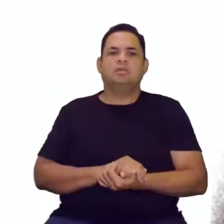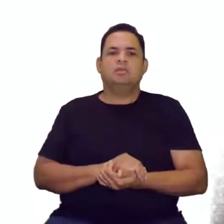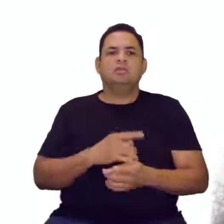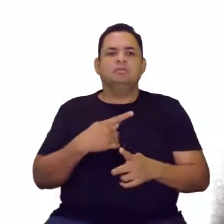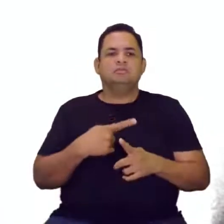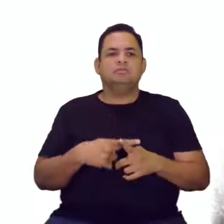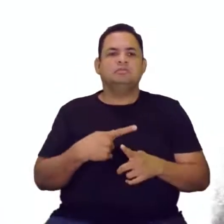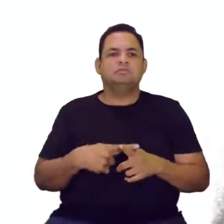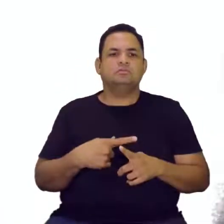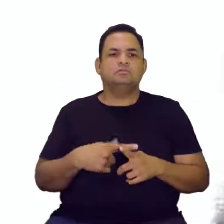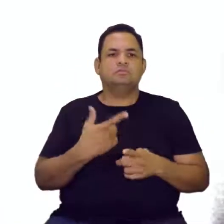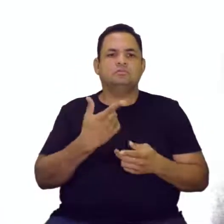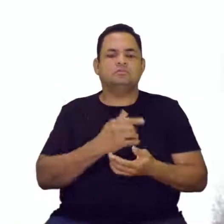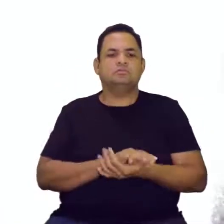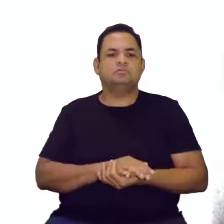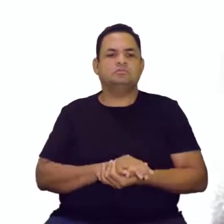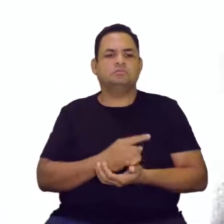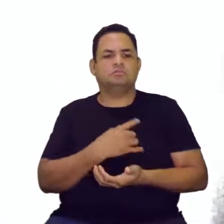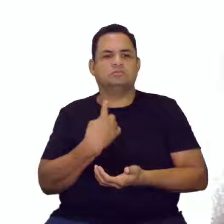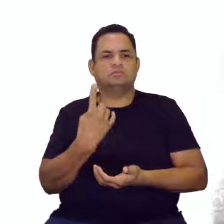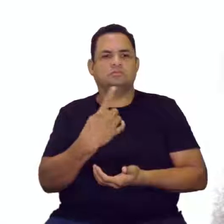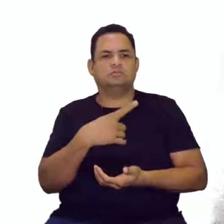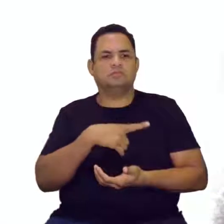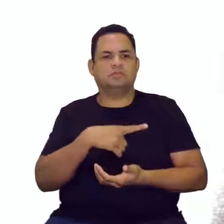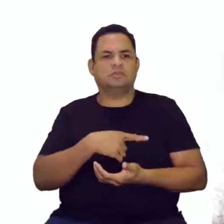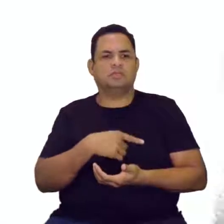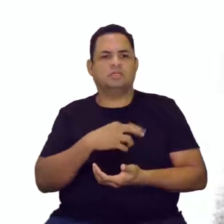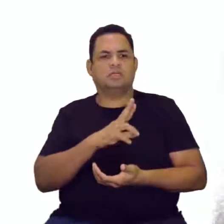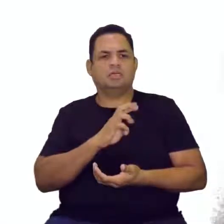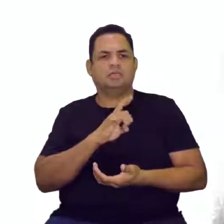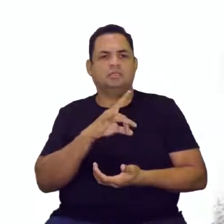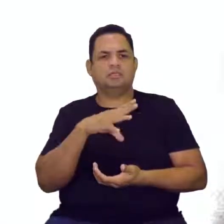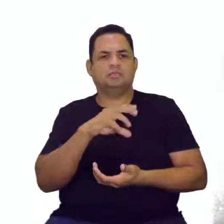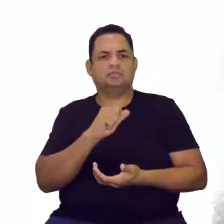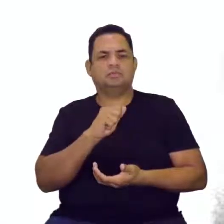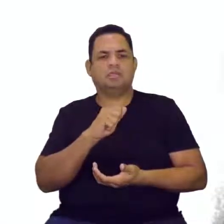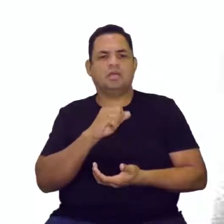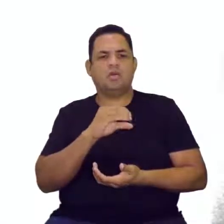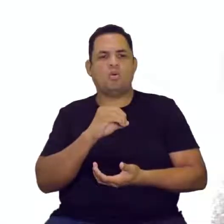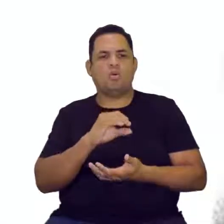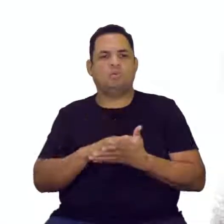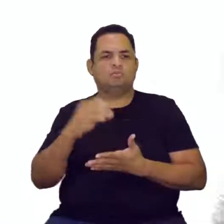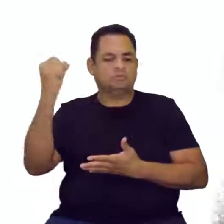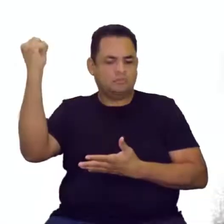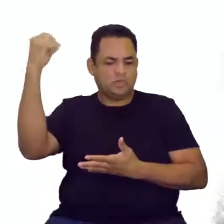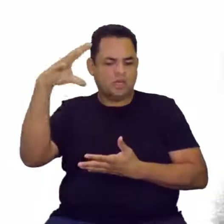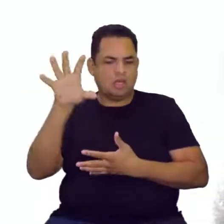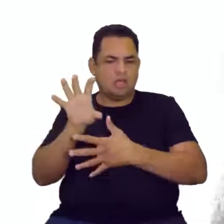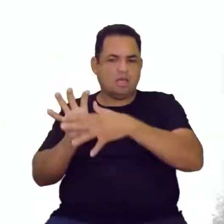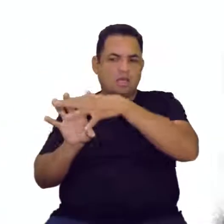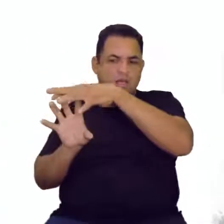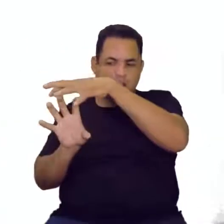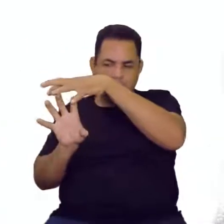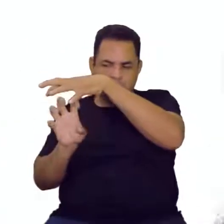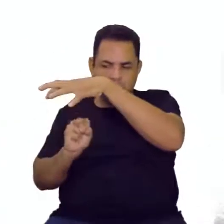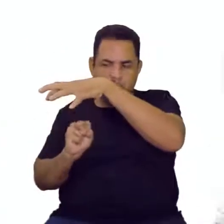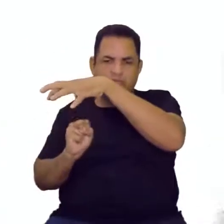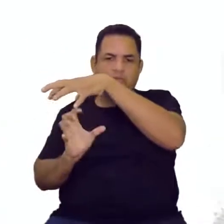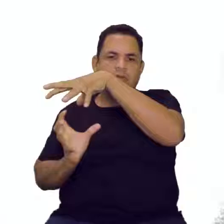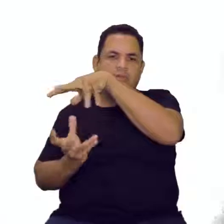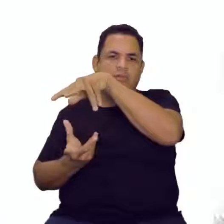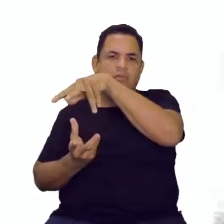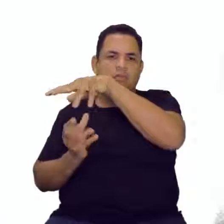Por quê? O que nós temos? Nós temos a radiação solar que é absorvida pela Terra. Essa